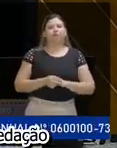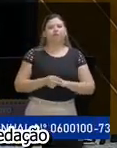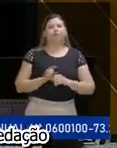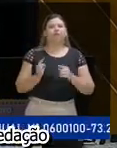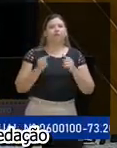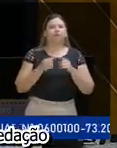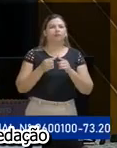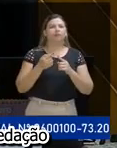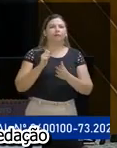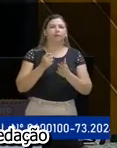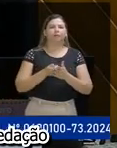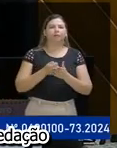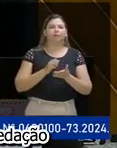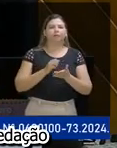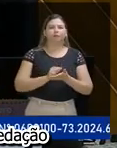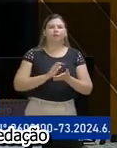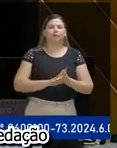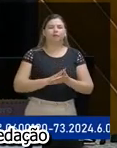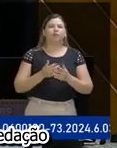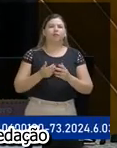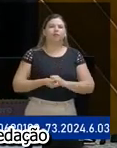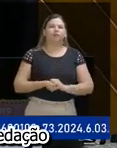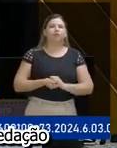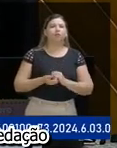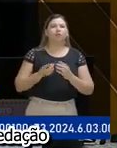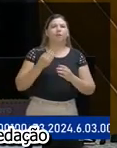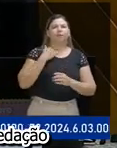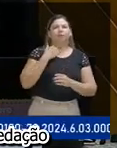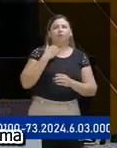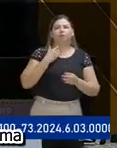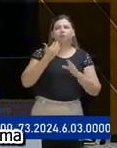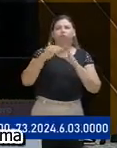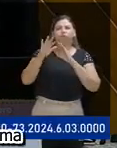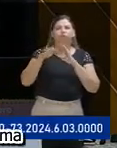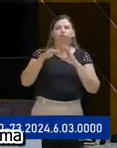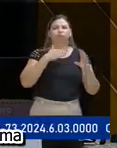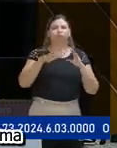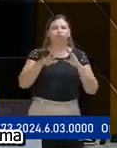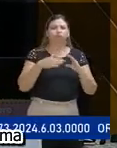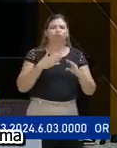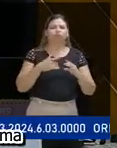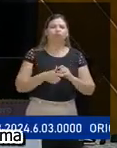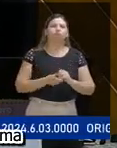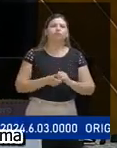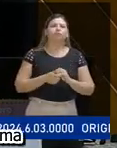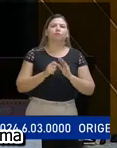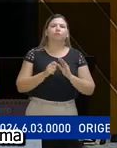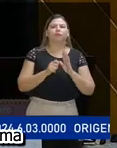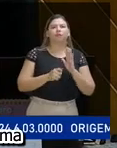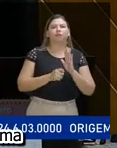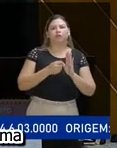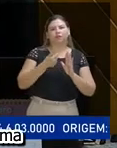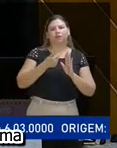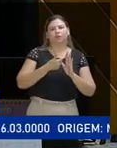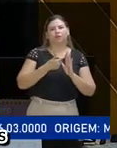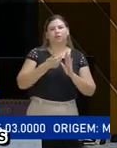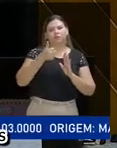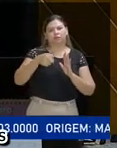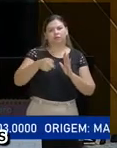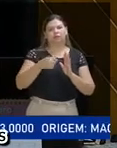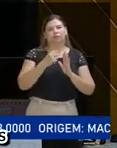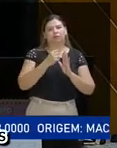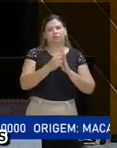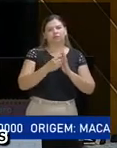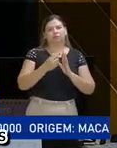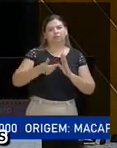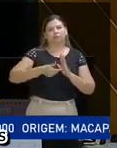multas ou juros decorrentes de movimentação bancária. A vedação está prevista no parágrafo 2º do artigo 17 da norma de